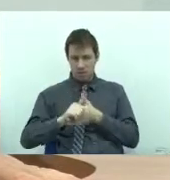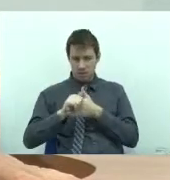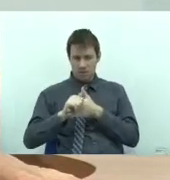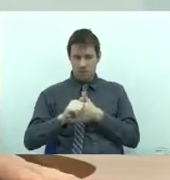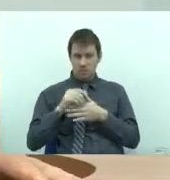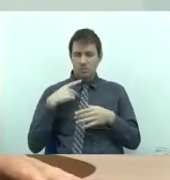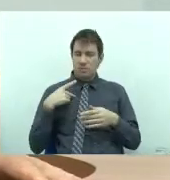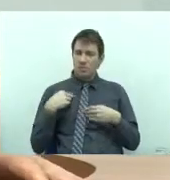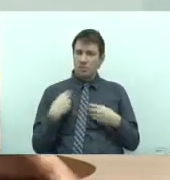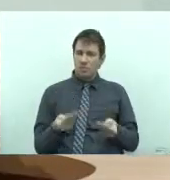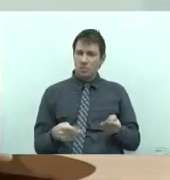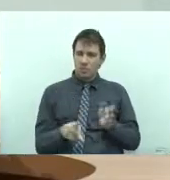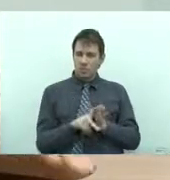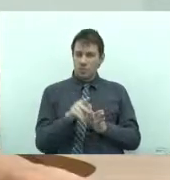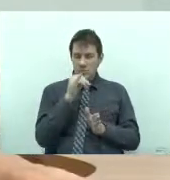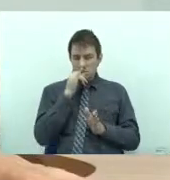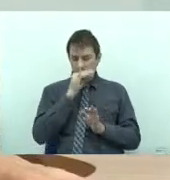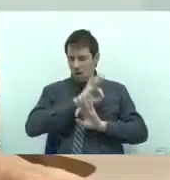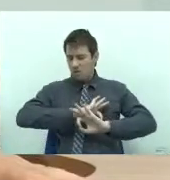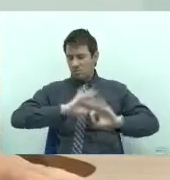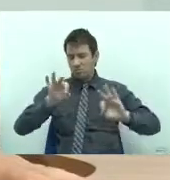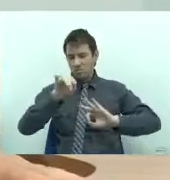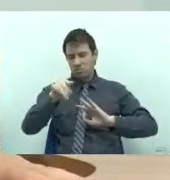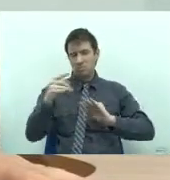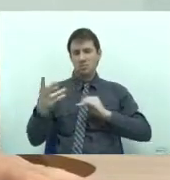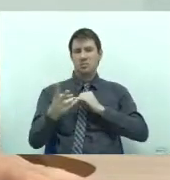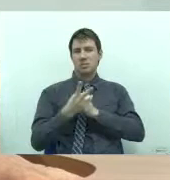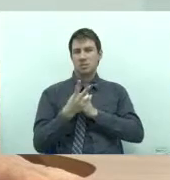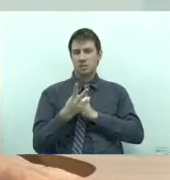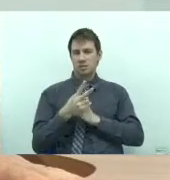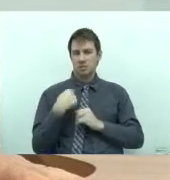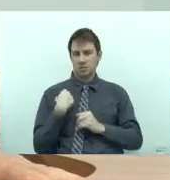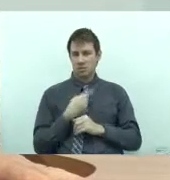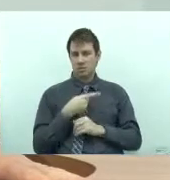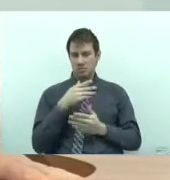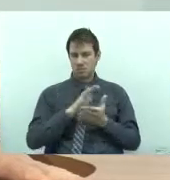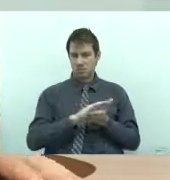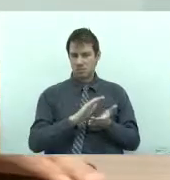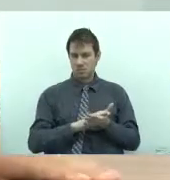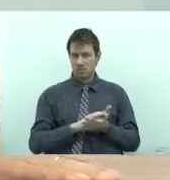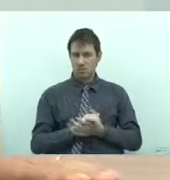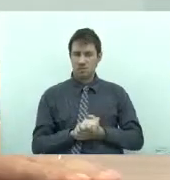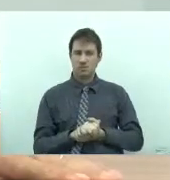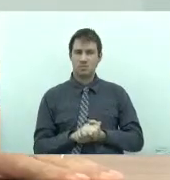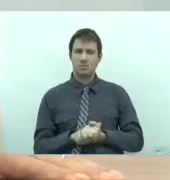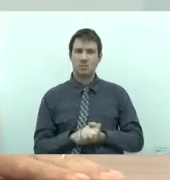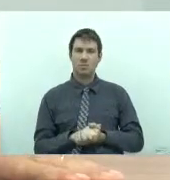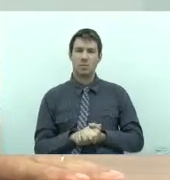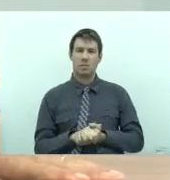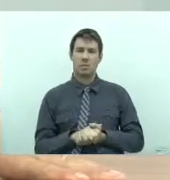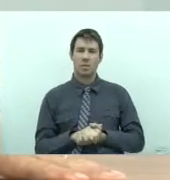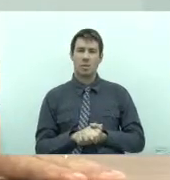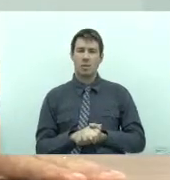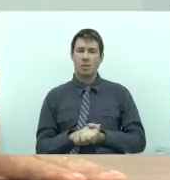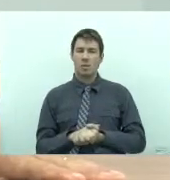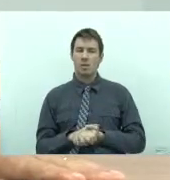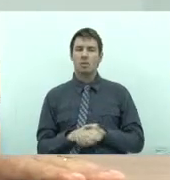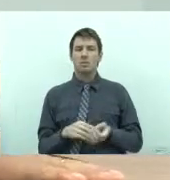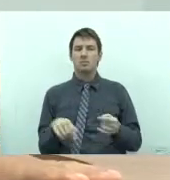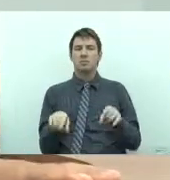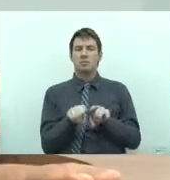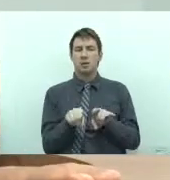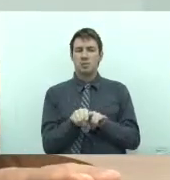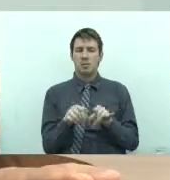forma grandiosa que vocês tratam essa corporação. Parabéns, tá? Parabéns. E também, senhor presidente,